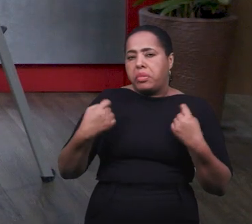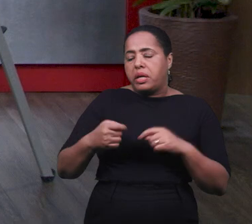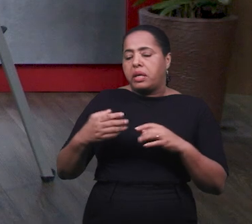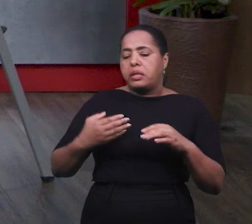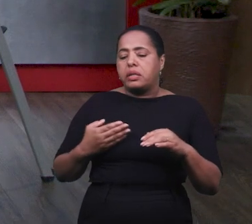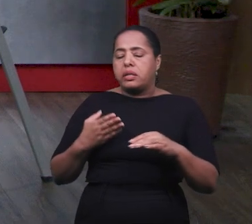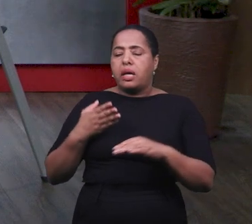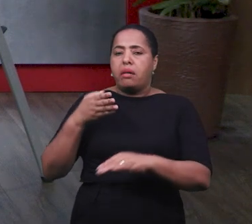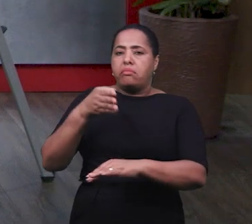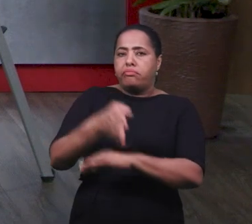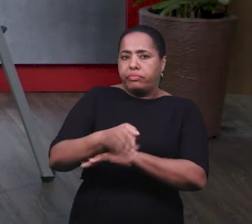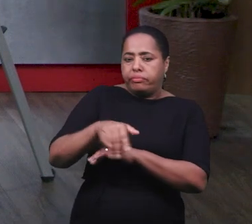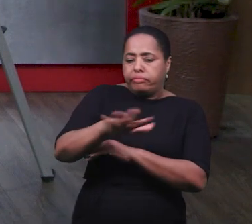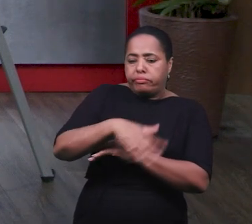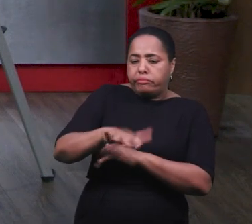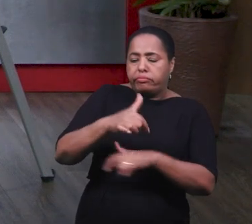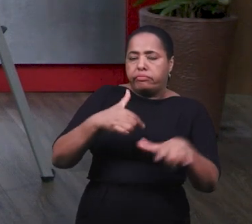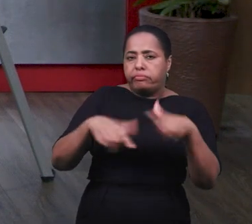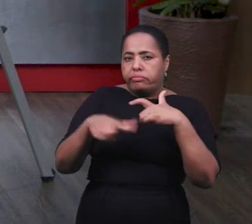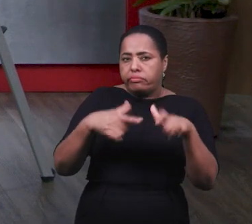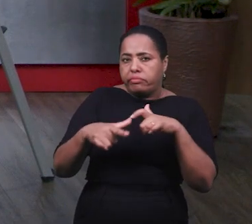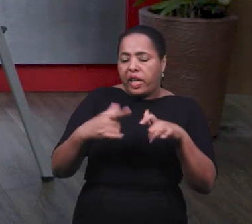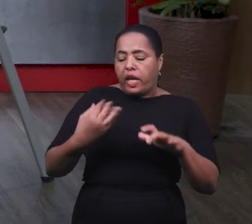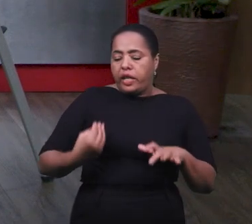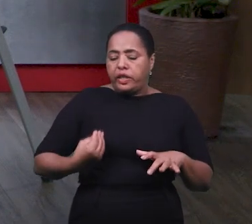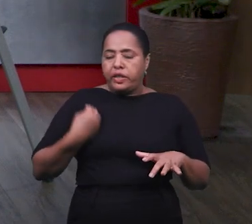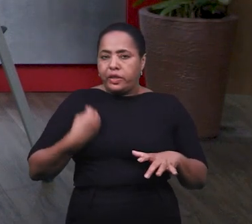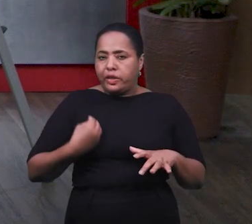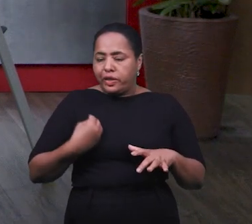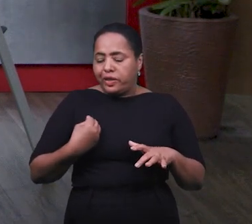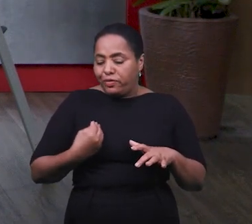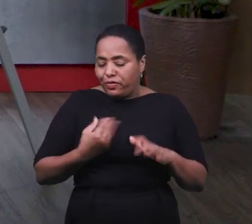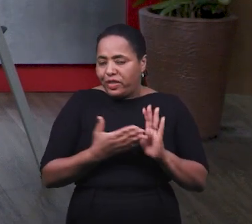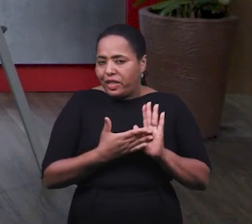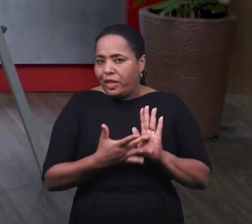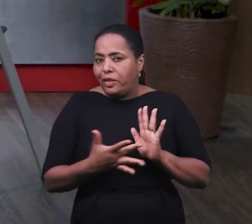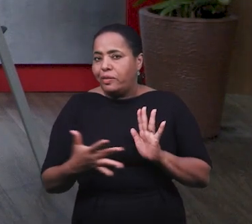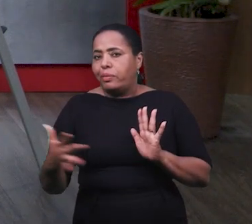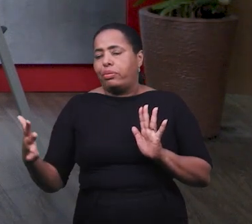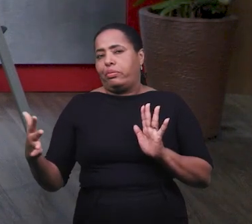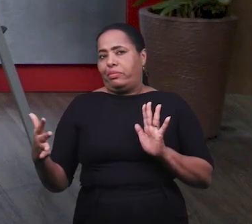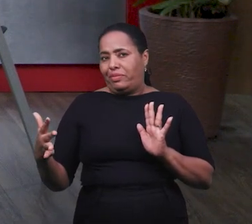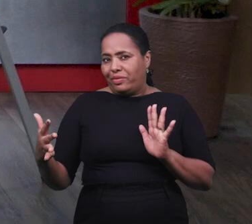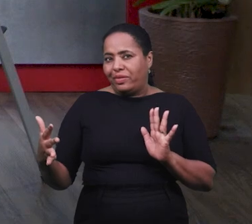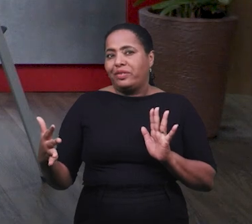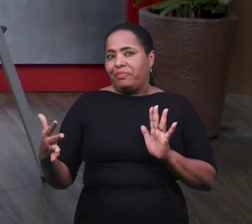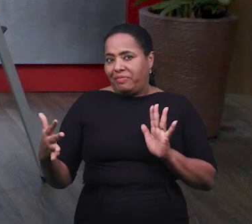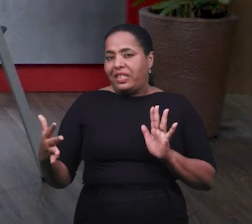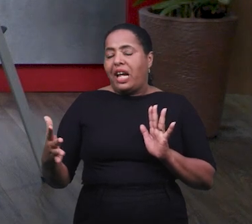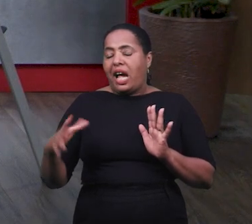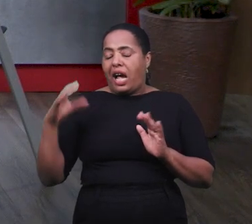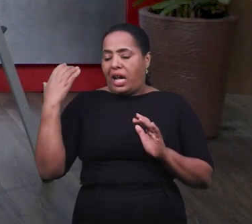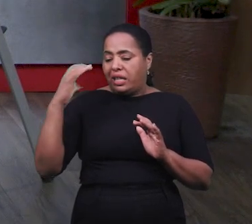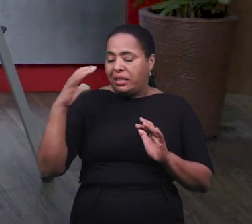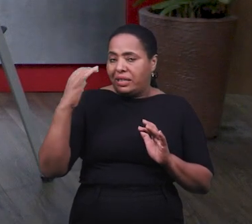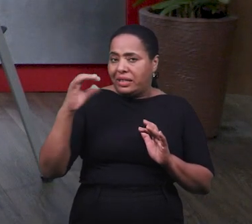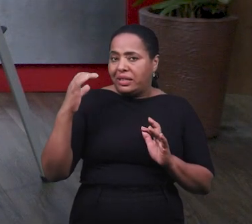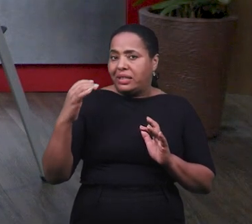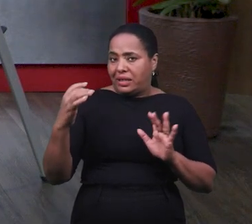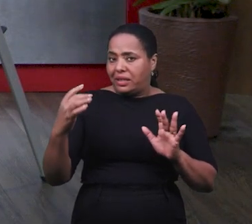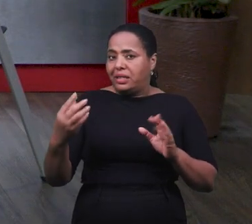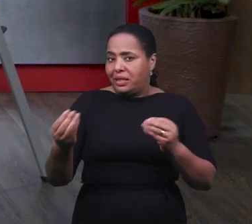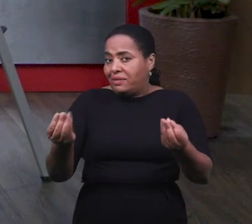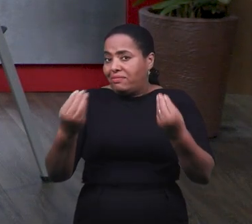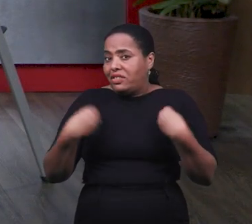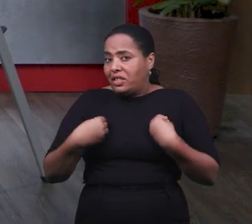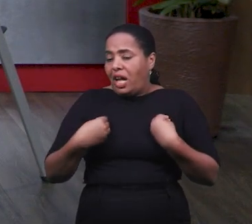no mercado de trabalho e as pessoas estão vivendo mais tempo, né? Hoje, até a ciência nos proporciona isso. As